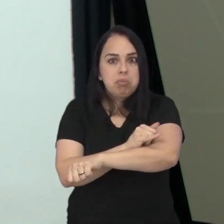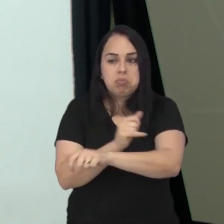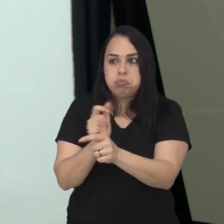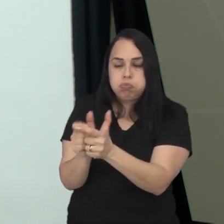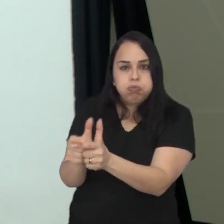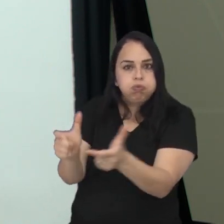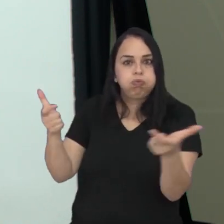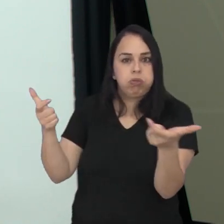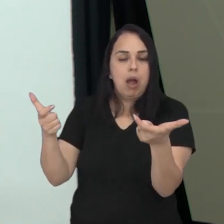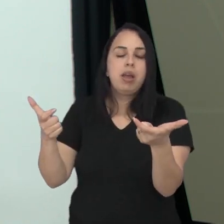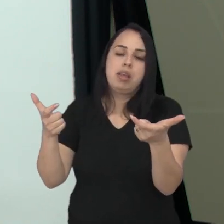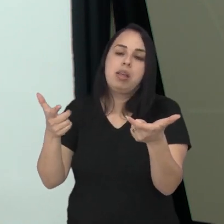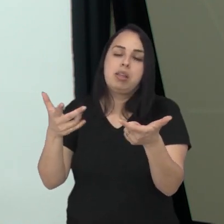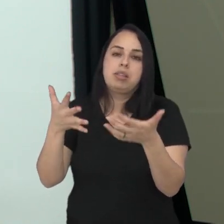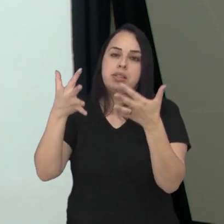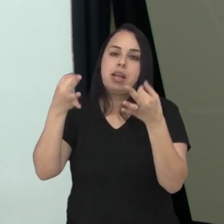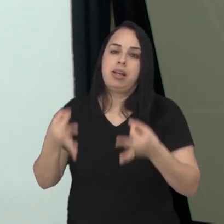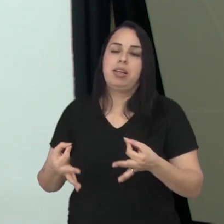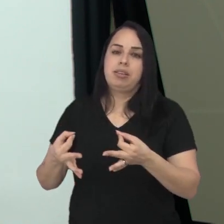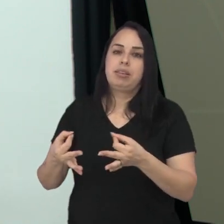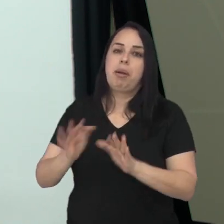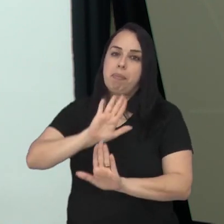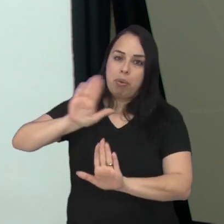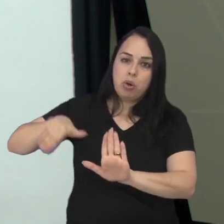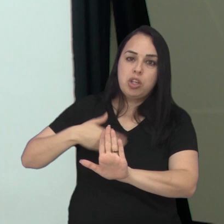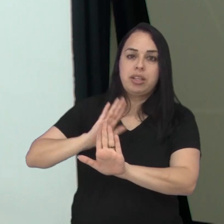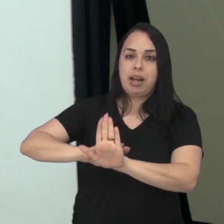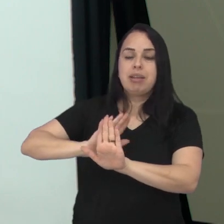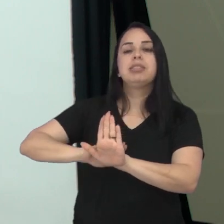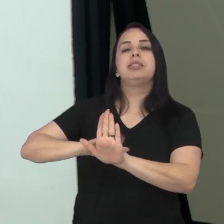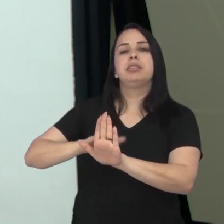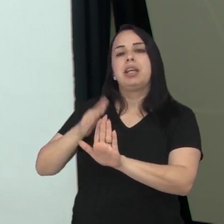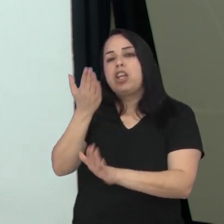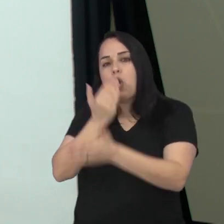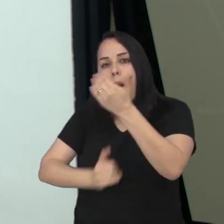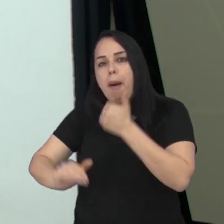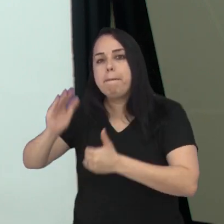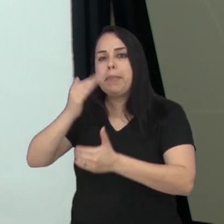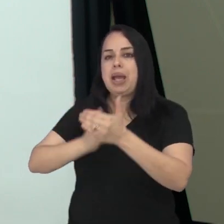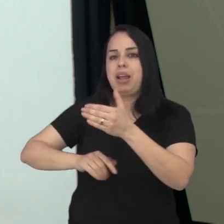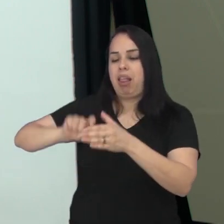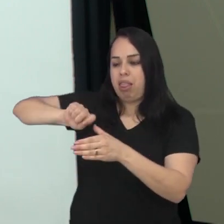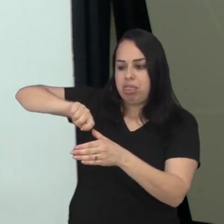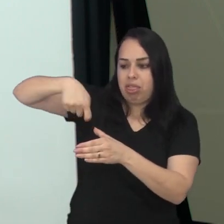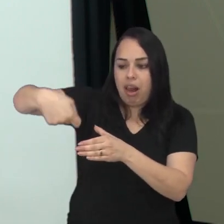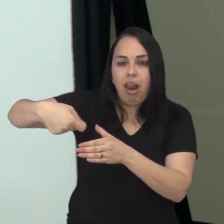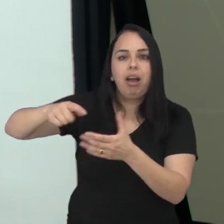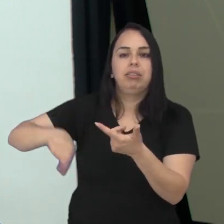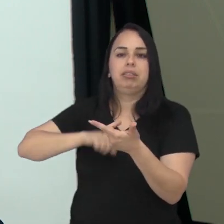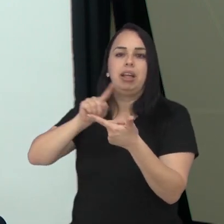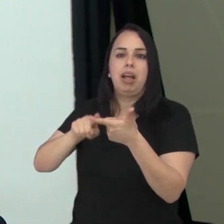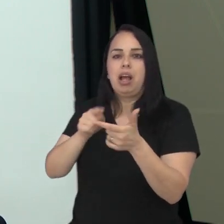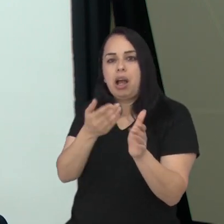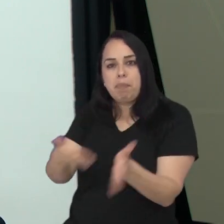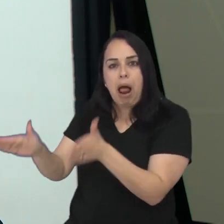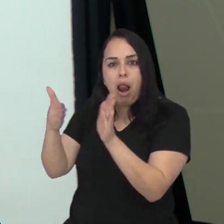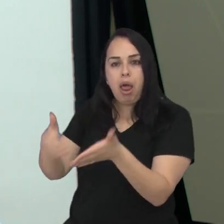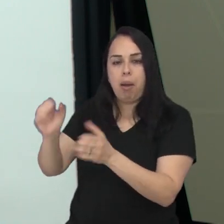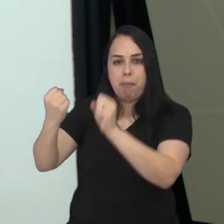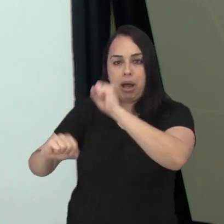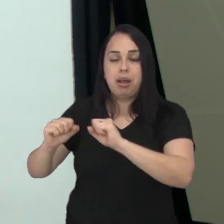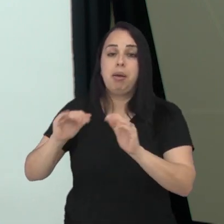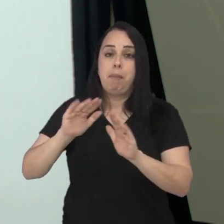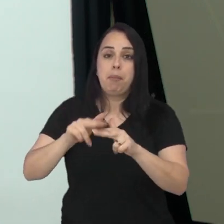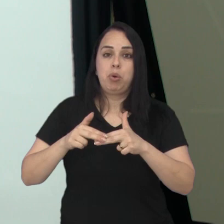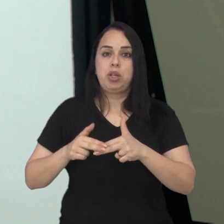demais essa questão do sobrepeso e com certeza está envolvido aí com os produtos processados, enlatados, enfim. Eu